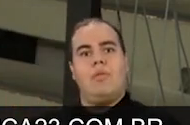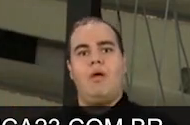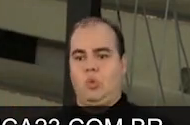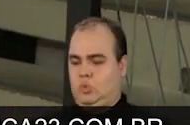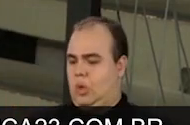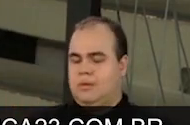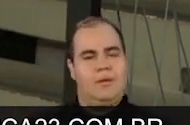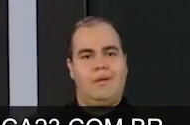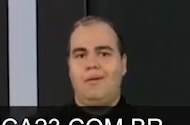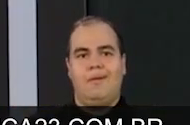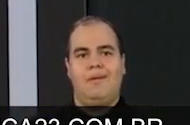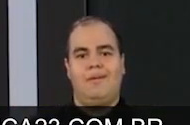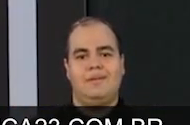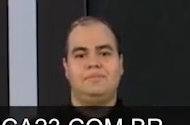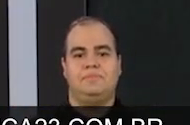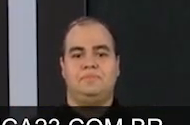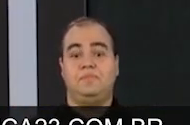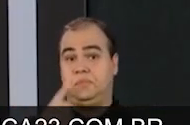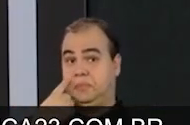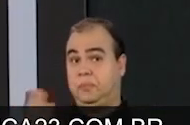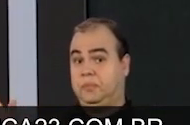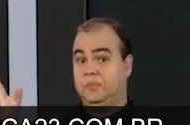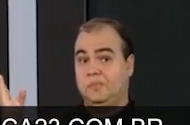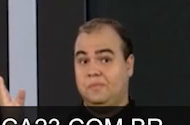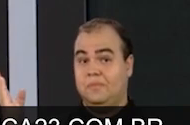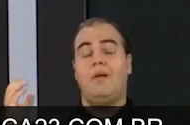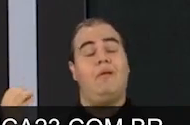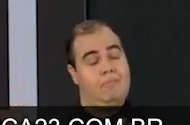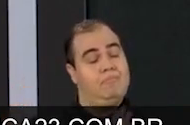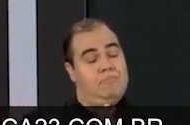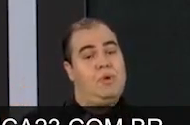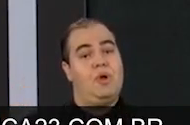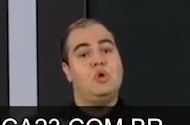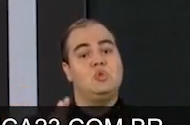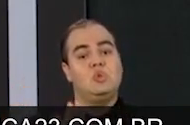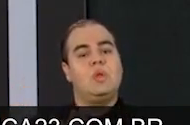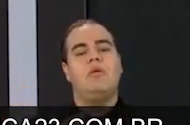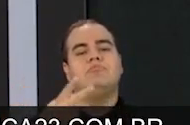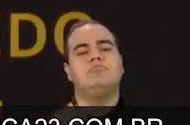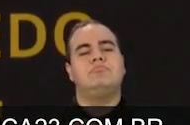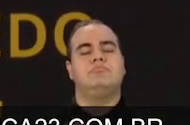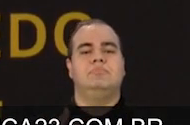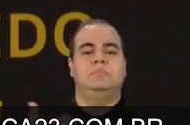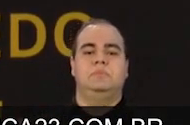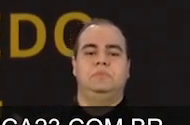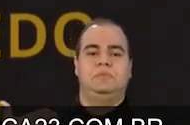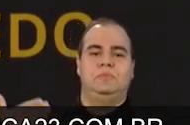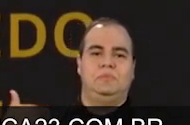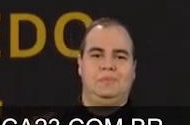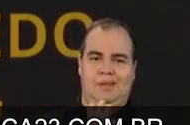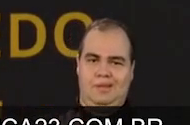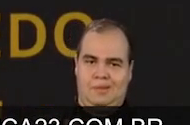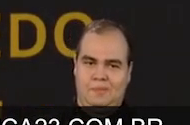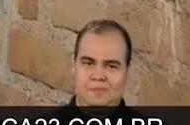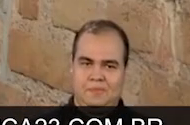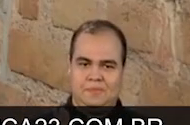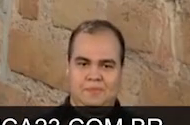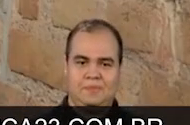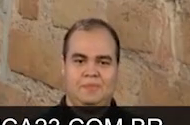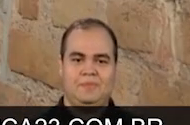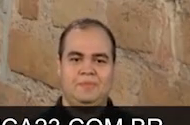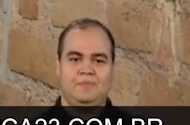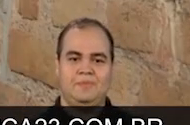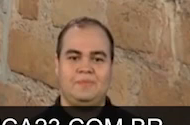que nem está escrito na plaquinha. Aqui, o protocolo para ajudar as clientes surgiu há 2 anos antes da lei ser aprovada. Por eu